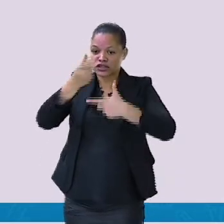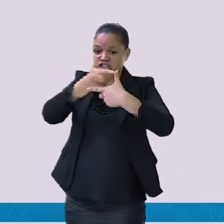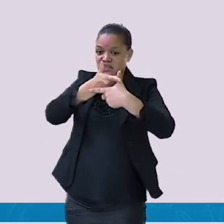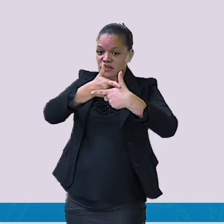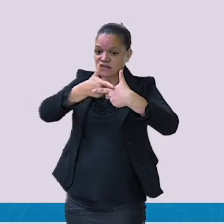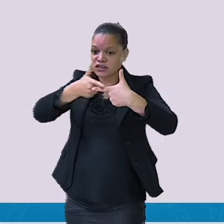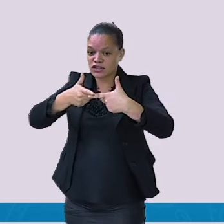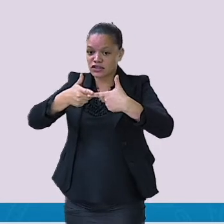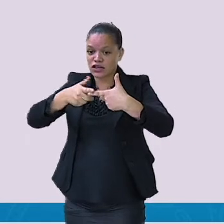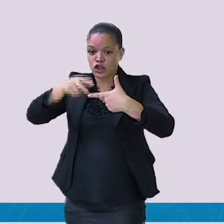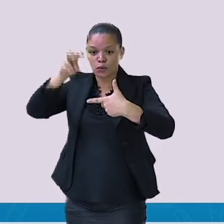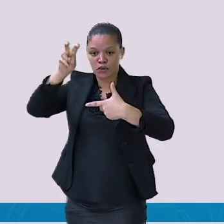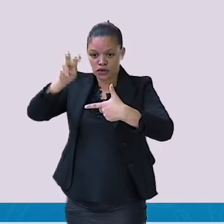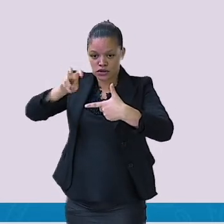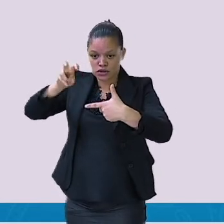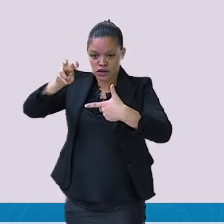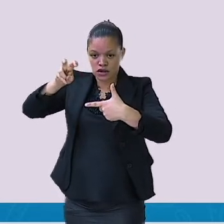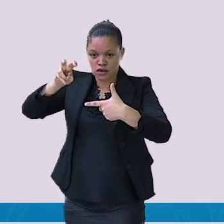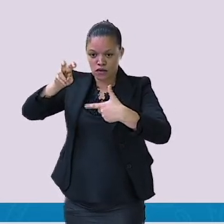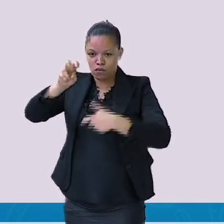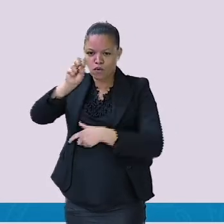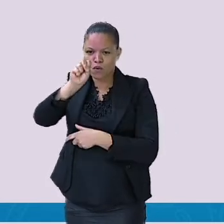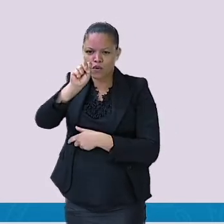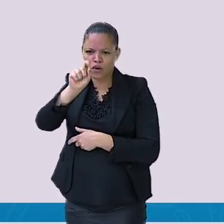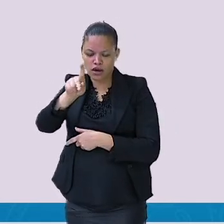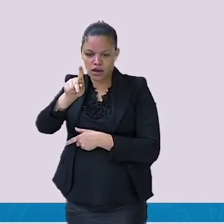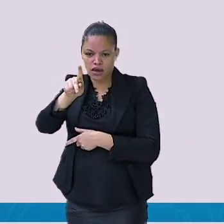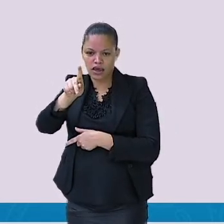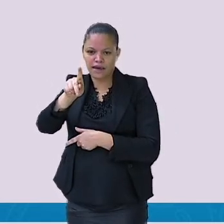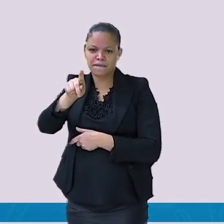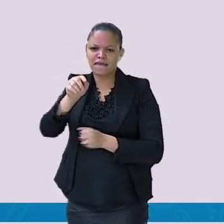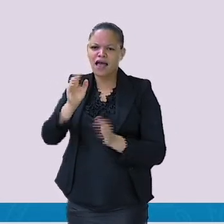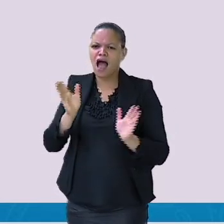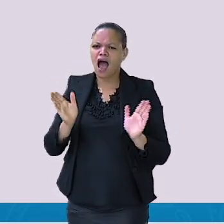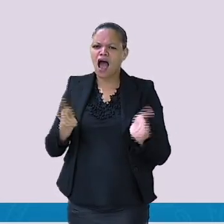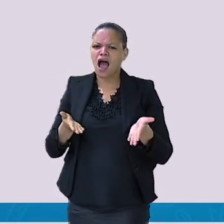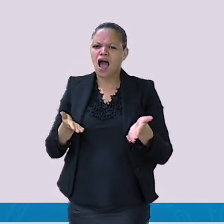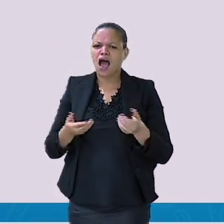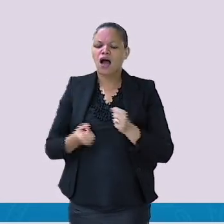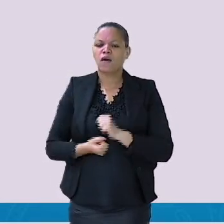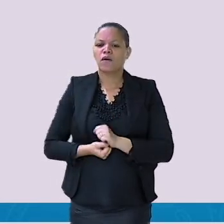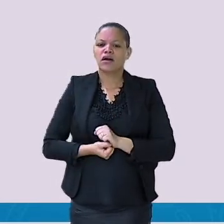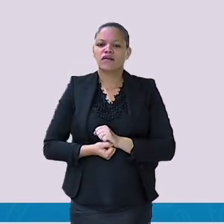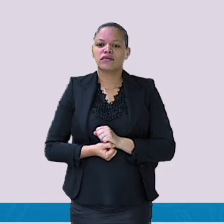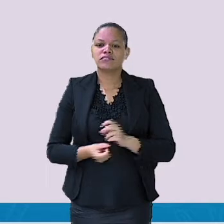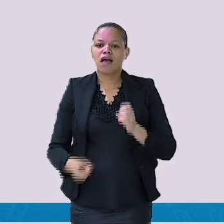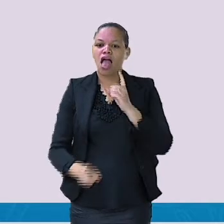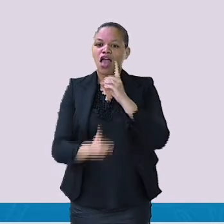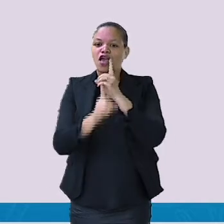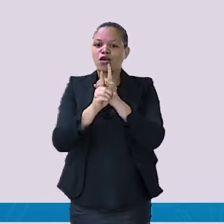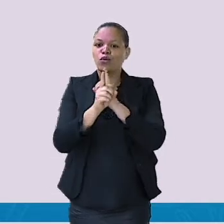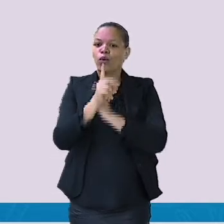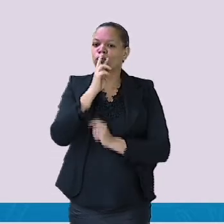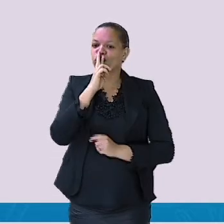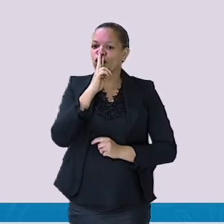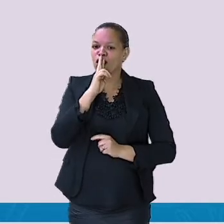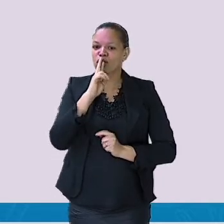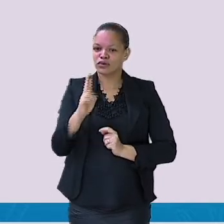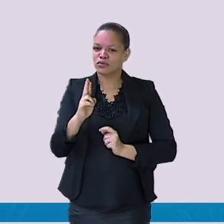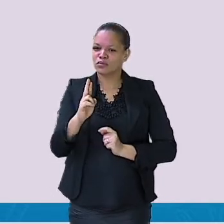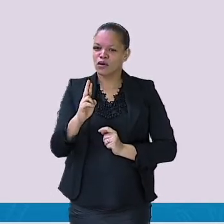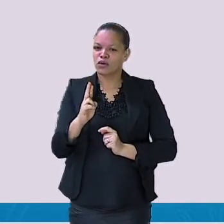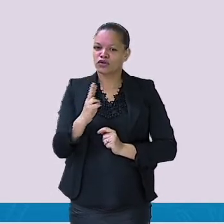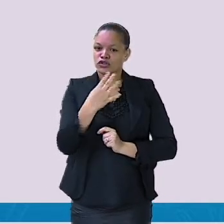por 5. Fazendo essa operação, nós vamos obter o resultado de 400 ml.